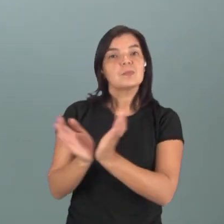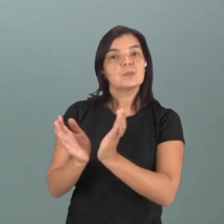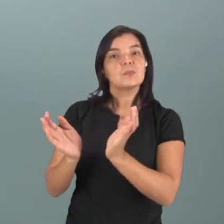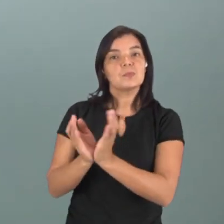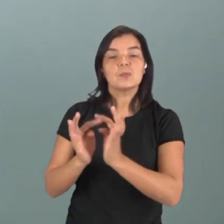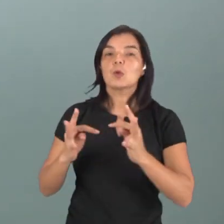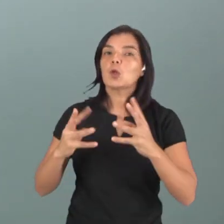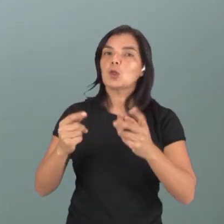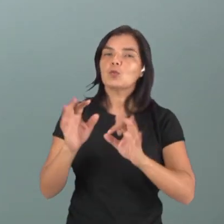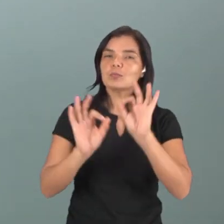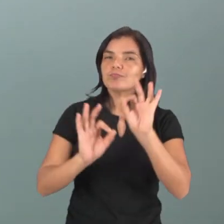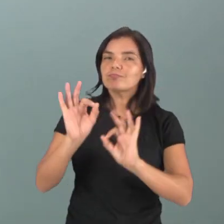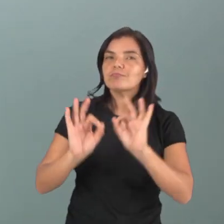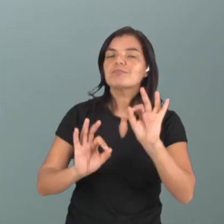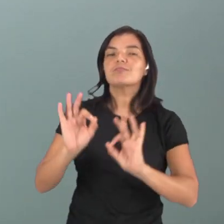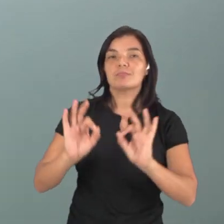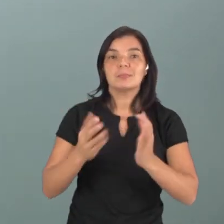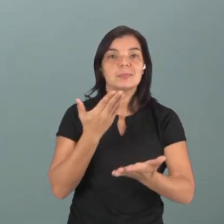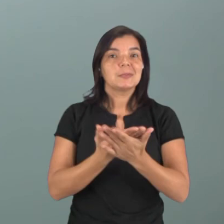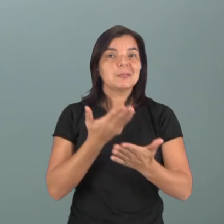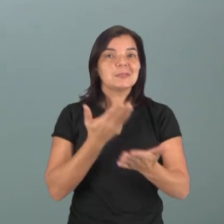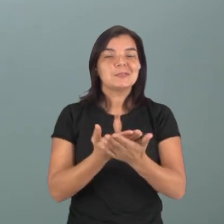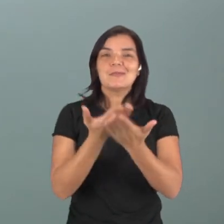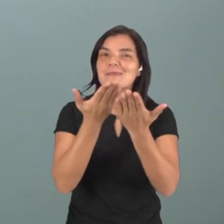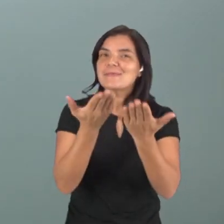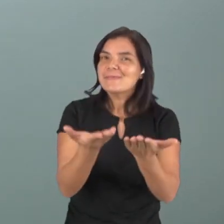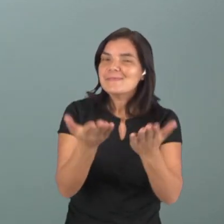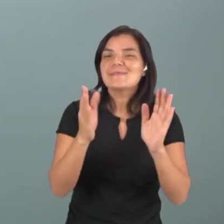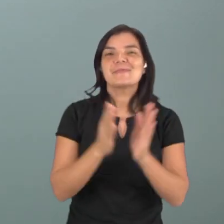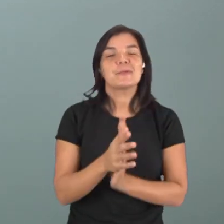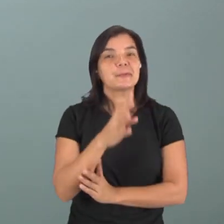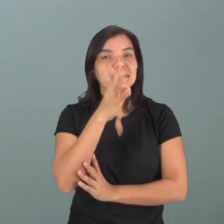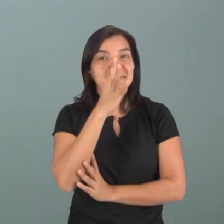que faz toda a produção dessa aula e a você que nos